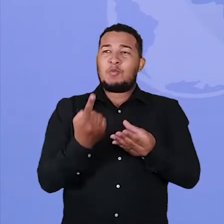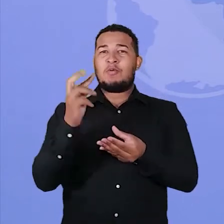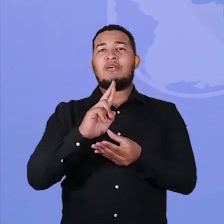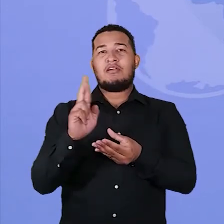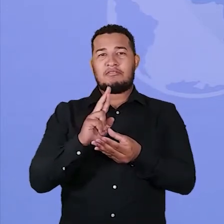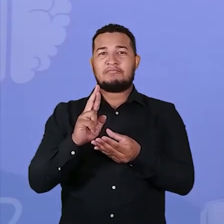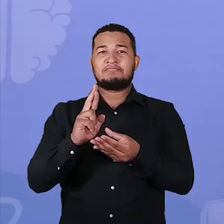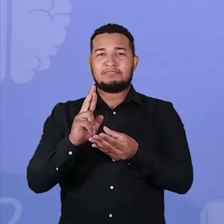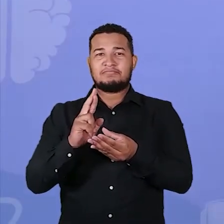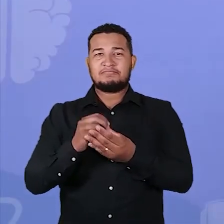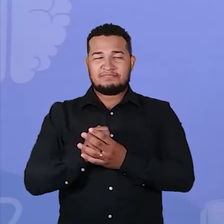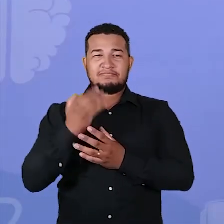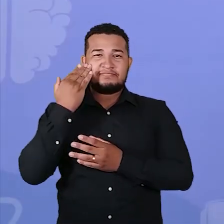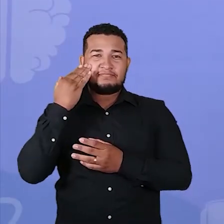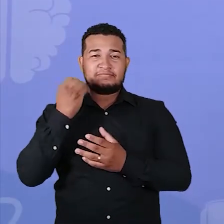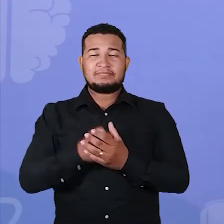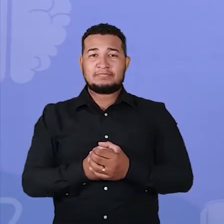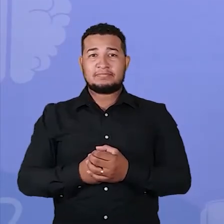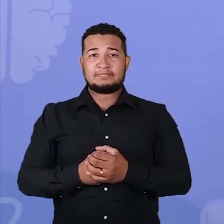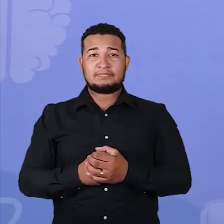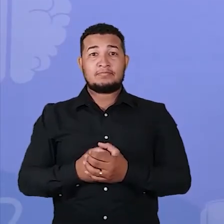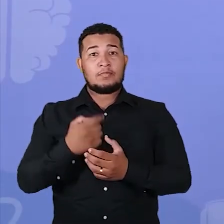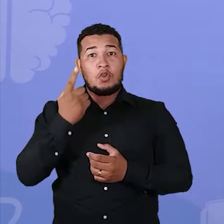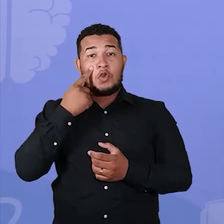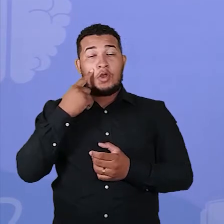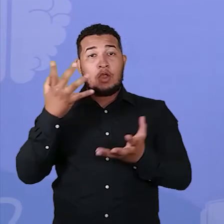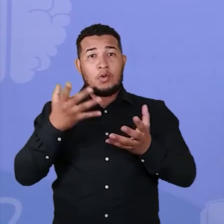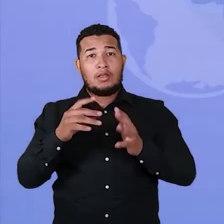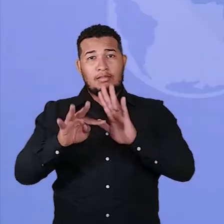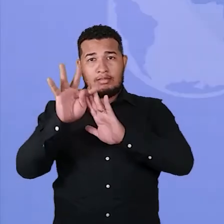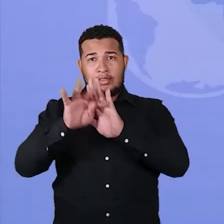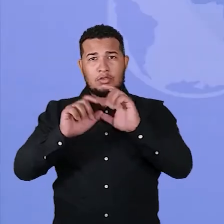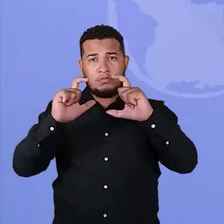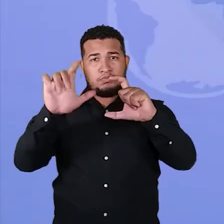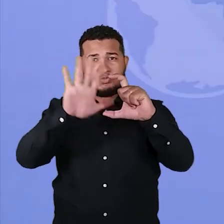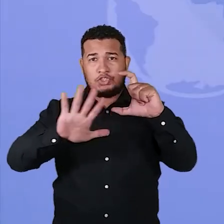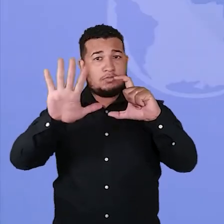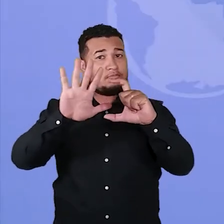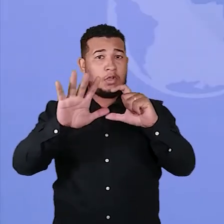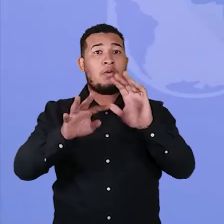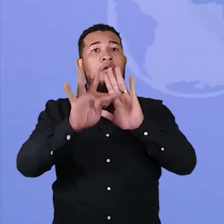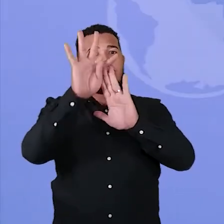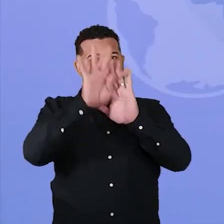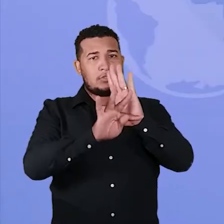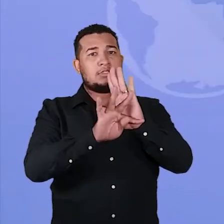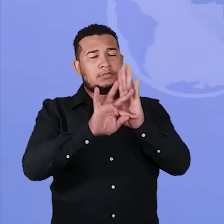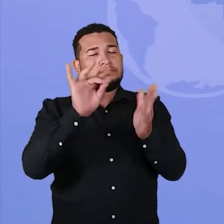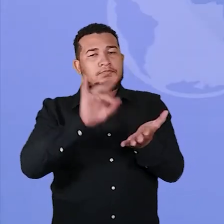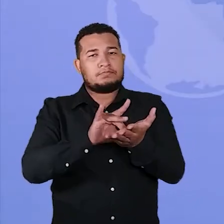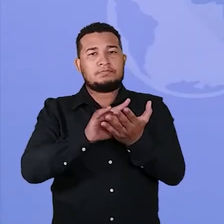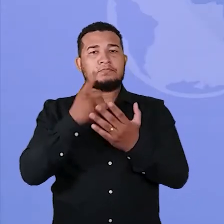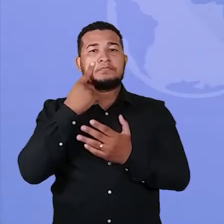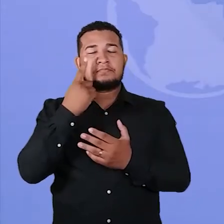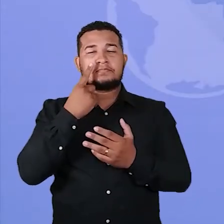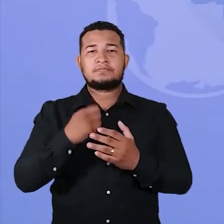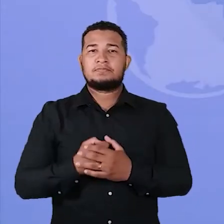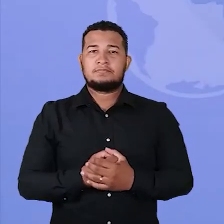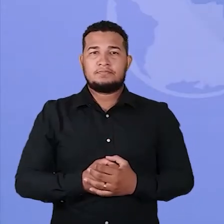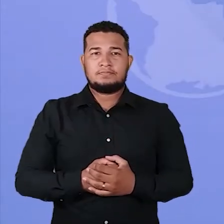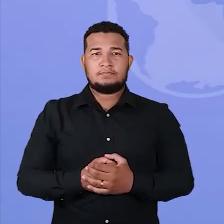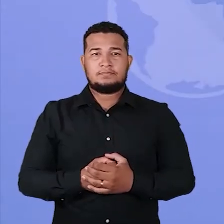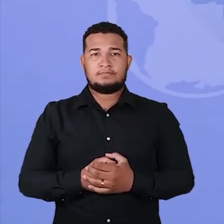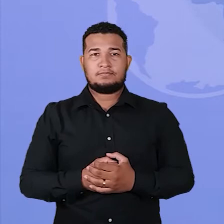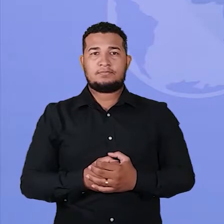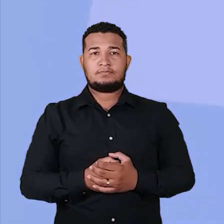recheio de dinheiro. Vamos dar uma olhada agora, não num texto em tirinhas, mas vamos olhar um texto em prosa aí. Vamos lá para